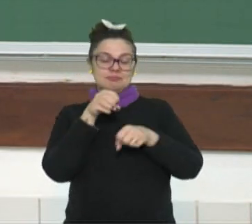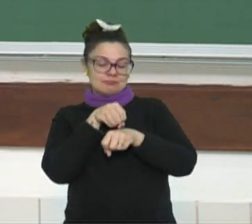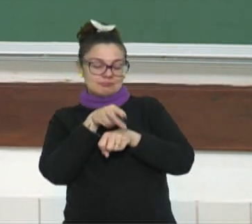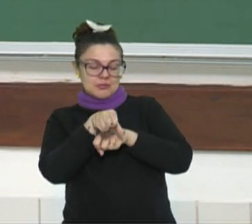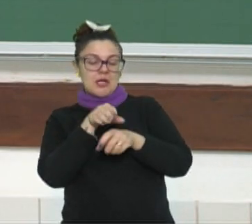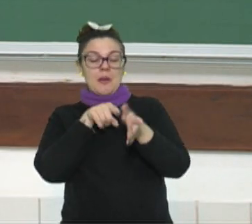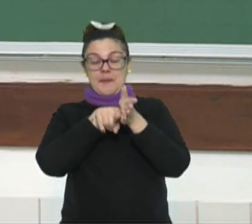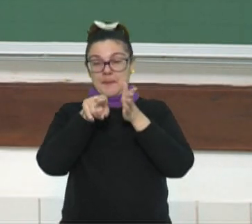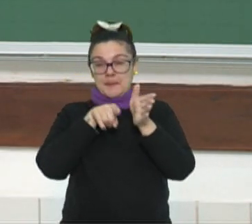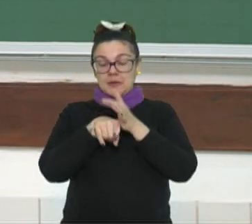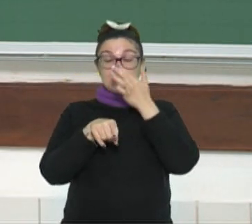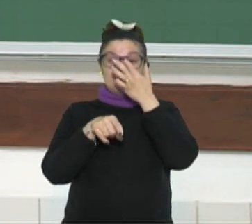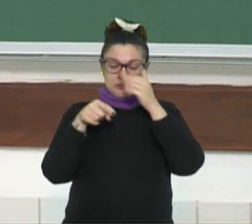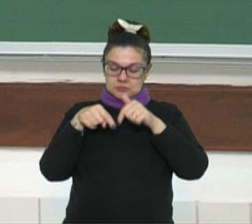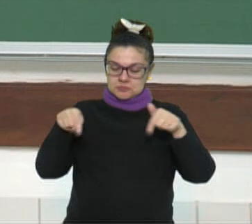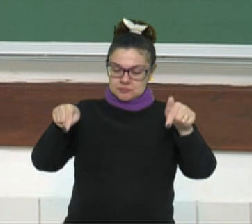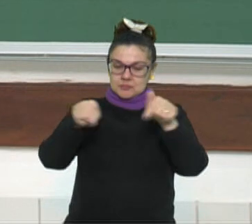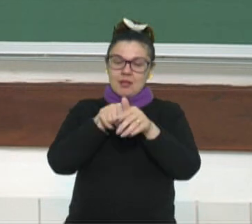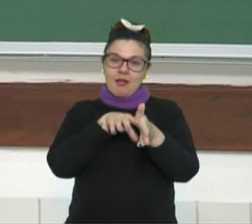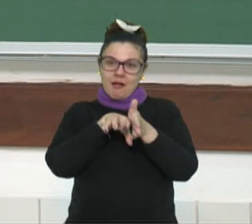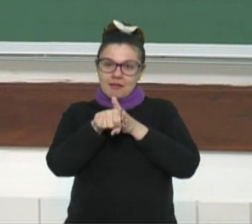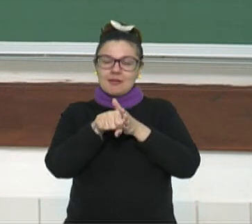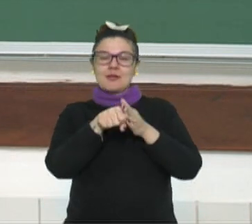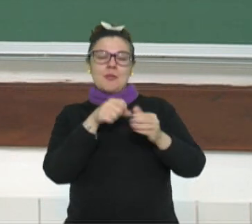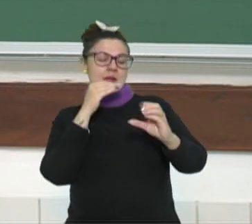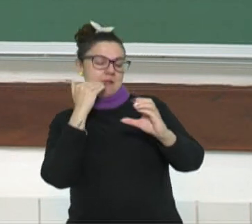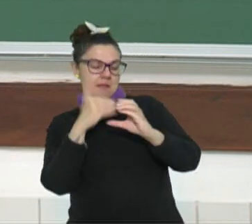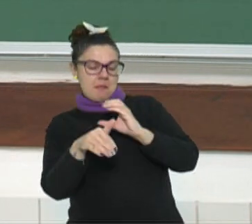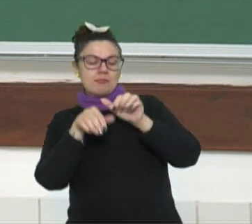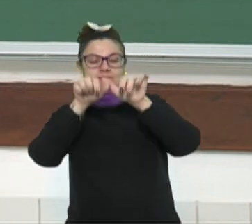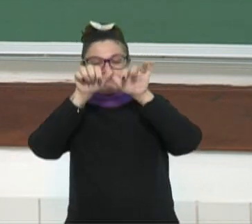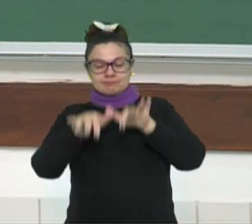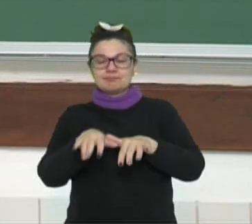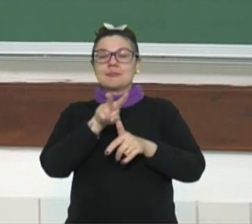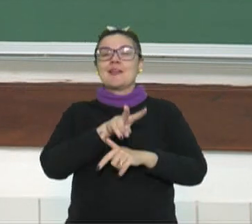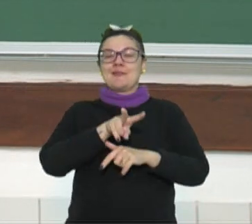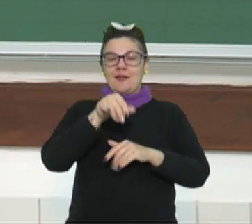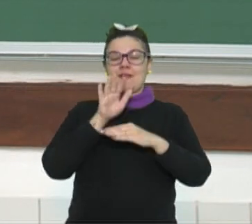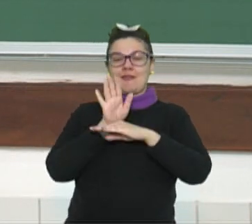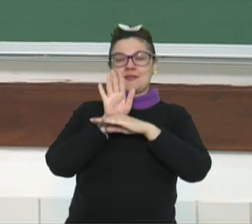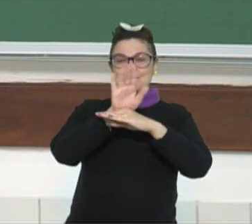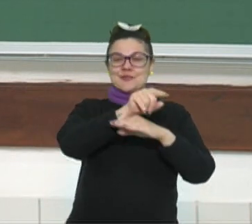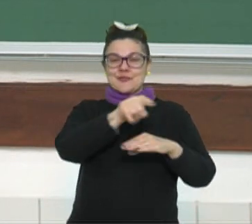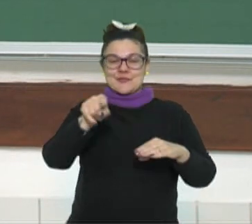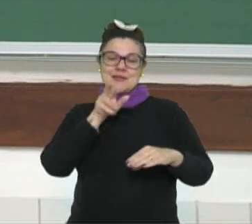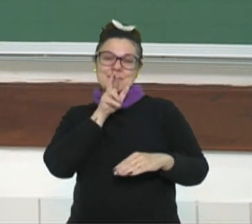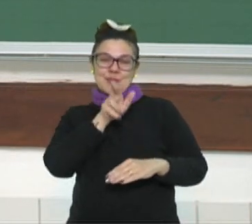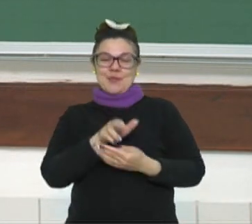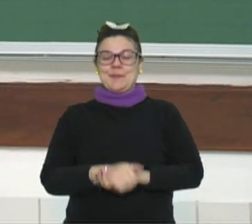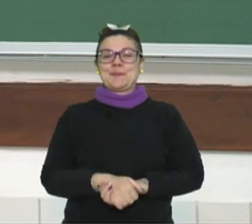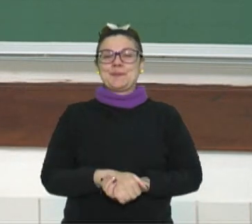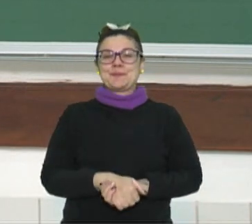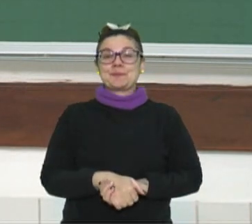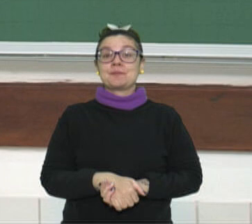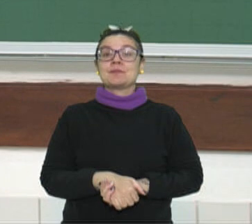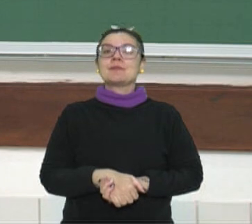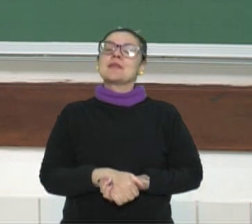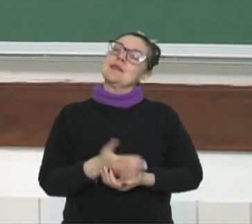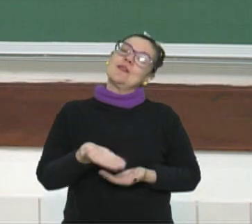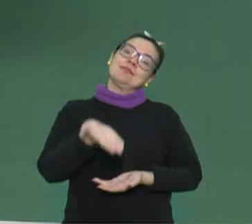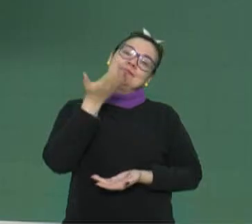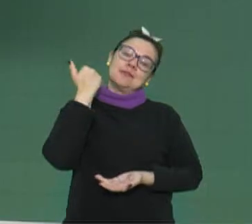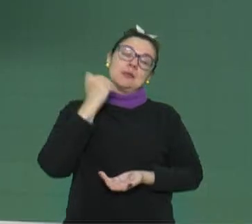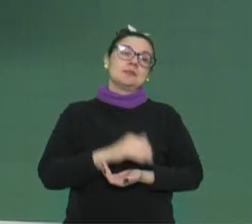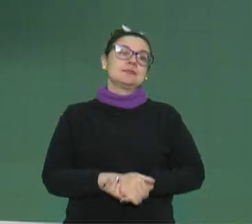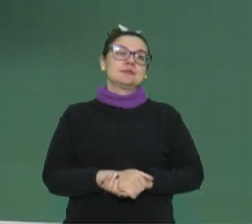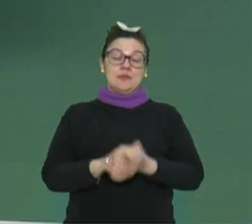uma perguntinha lá no Classroom, mande um e-mail para ele, que com certeza ele estará disponível para responder as suas questões. Então vamos